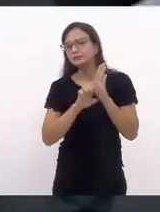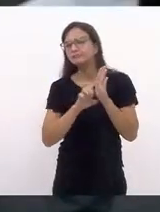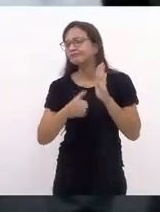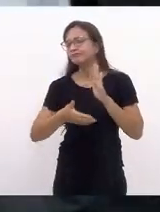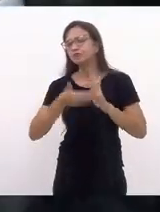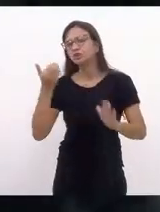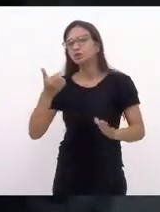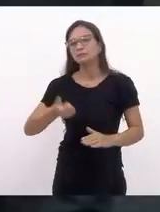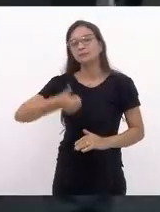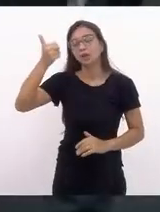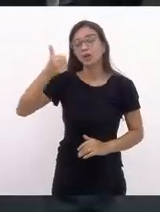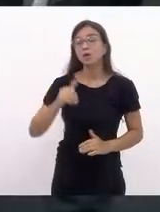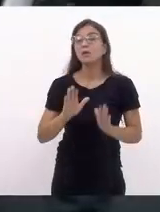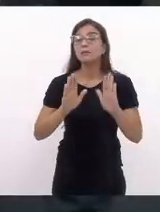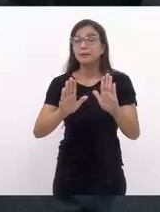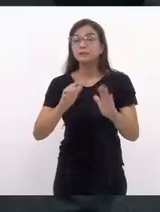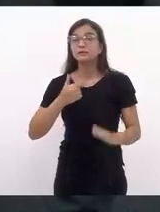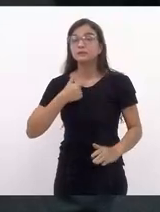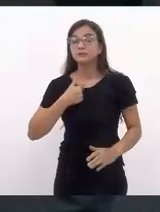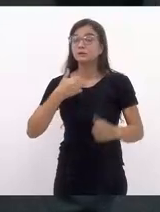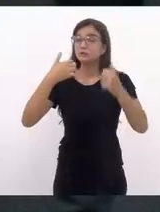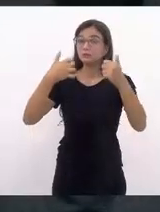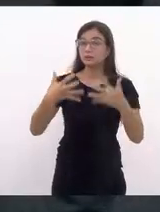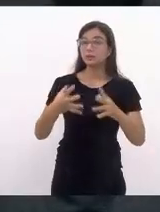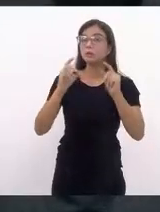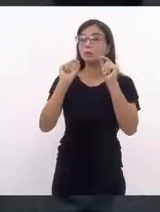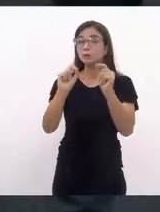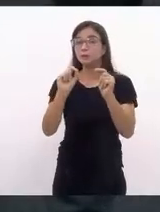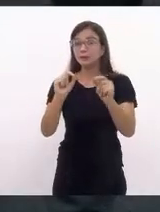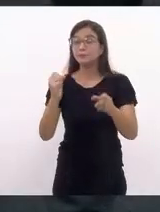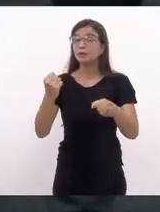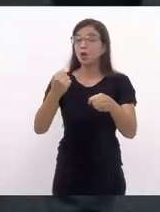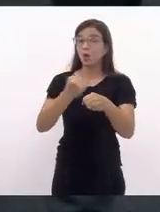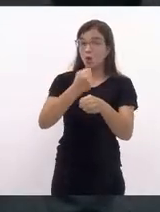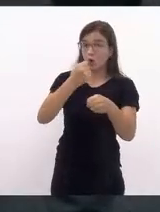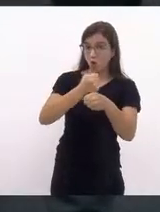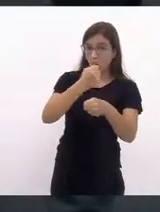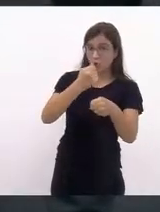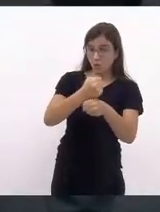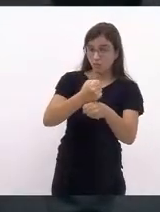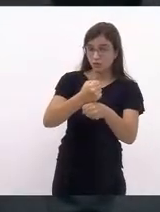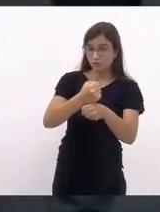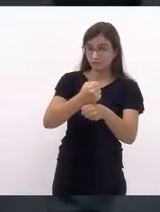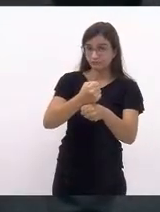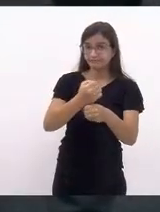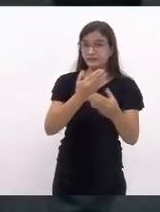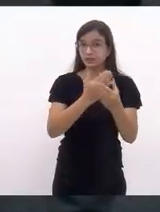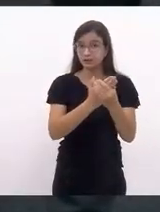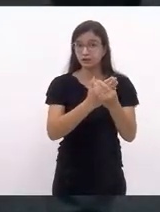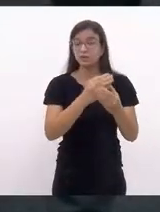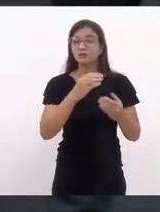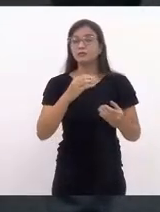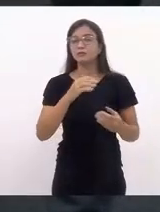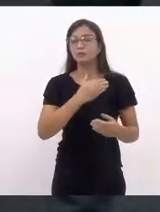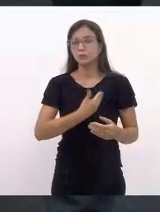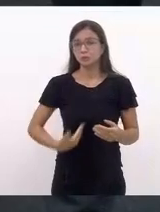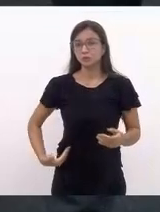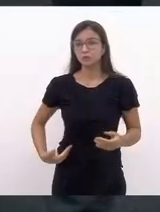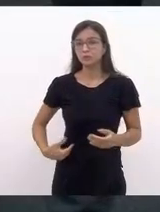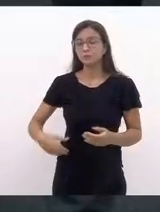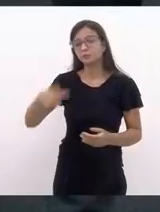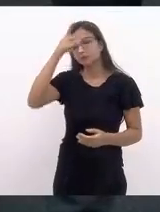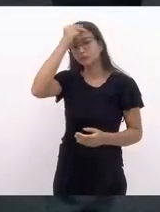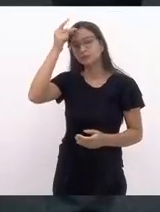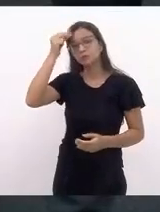dizer que e essa obra no Arquivo Público Municipal de Campos dos Goytacazes